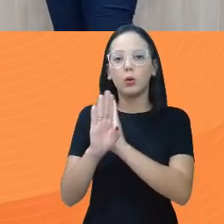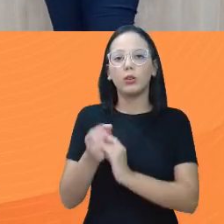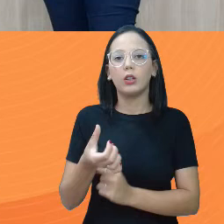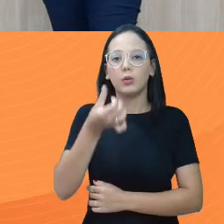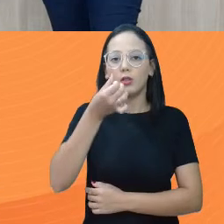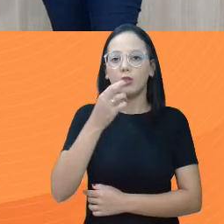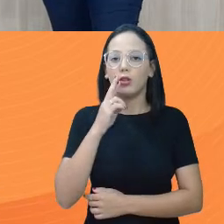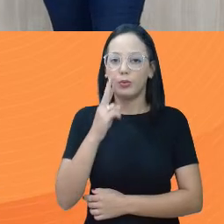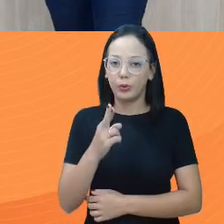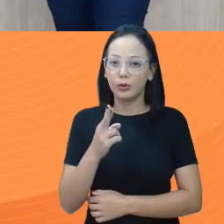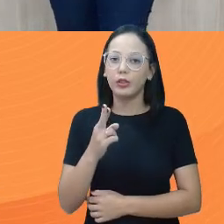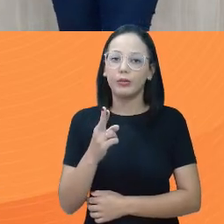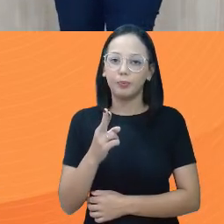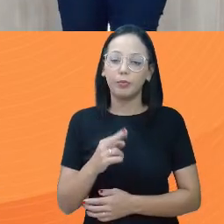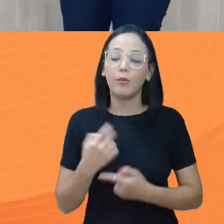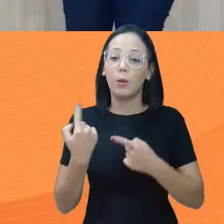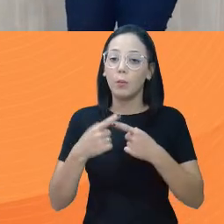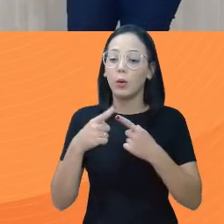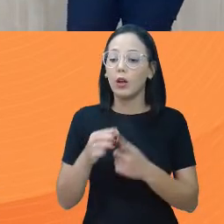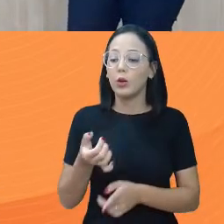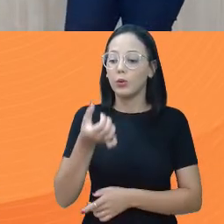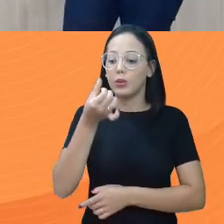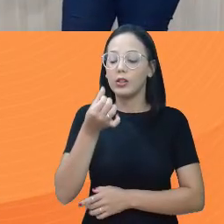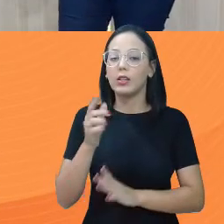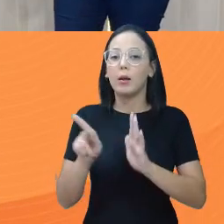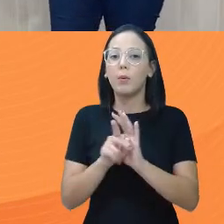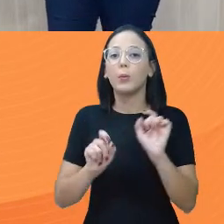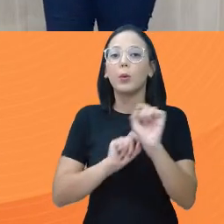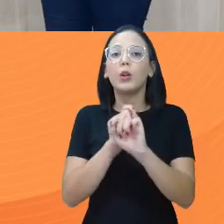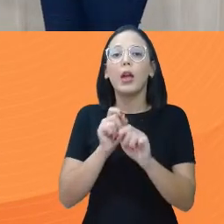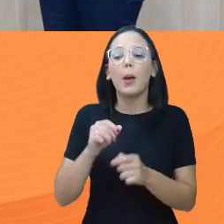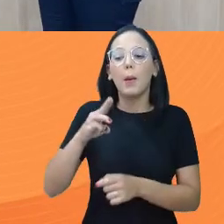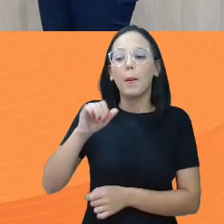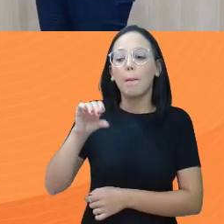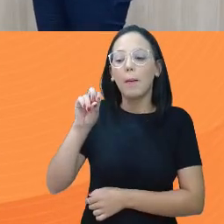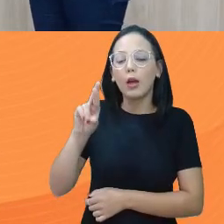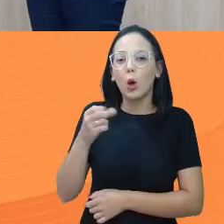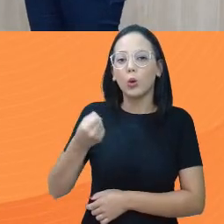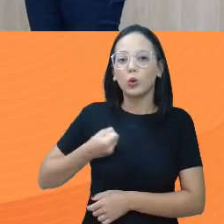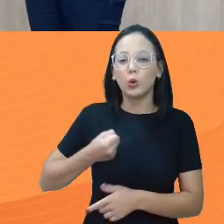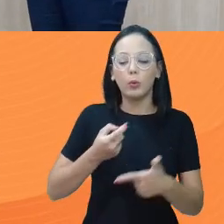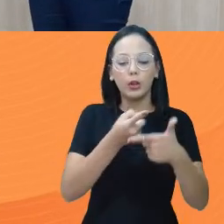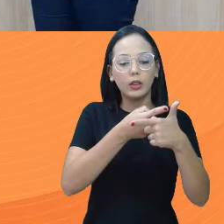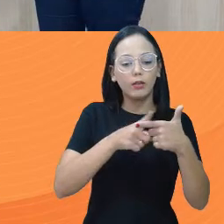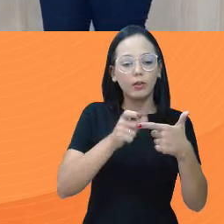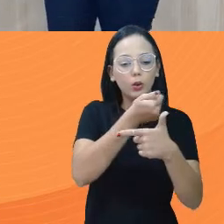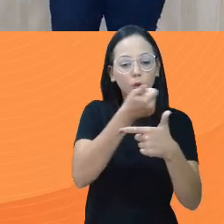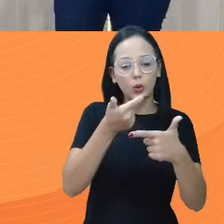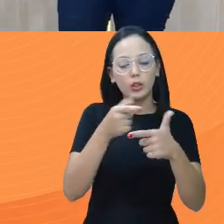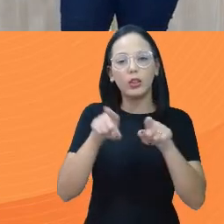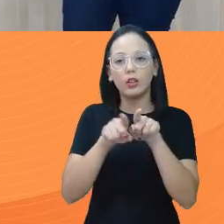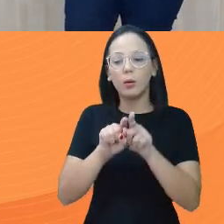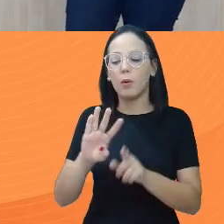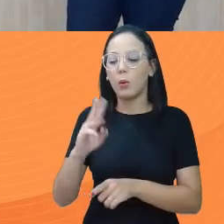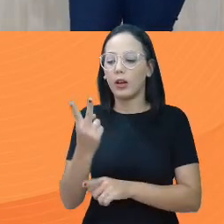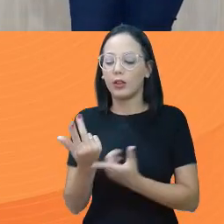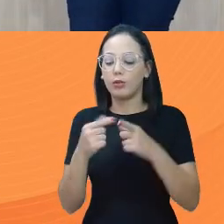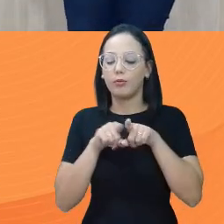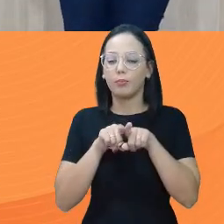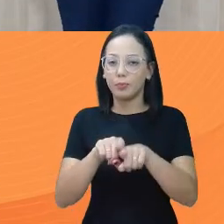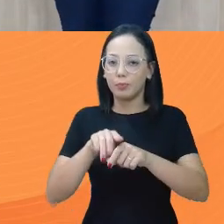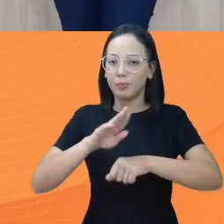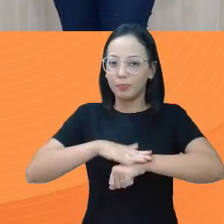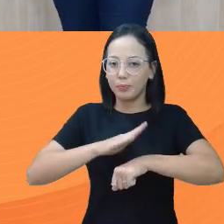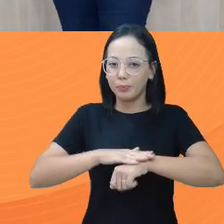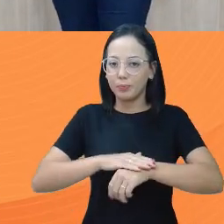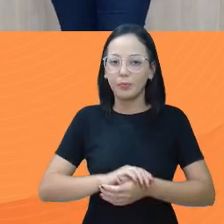como resposta, né? O 6 é o maior número que divide o 12 e o 42 ao mesmo tempo,